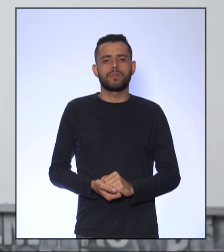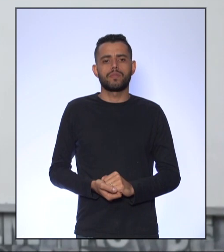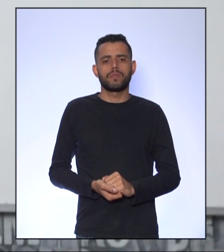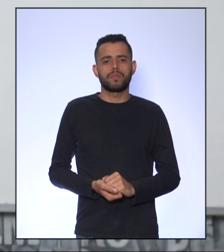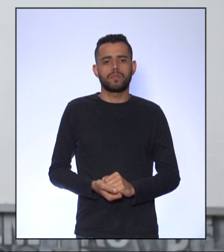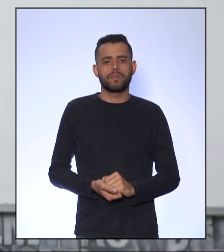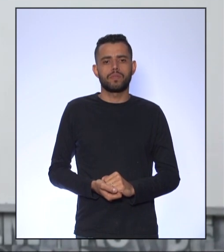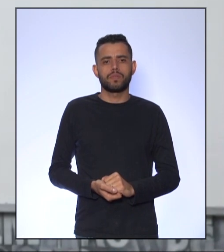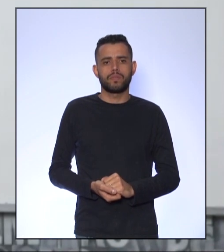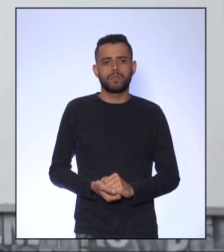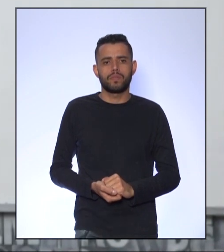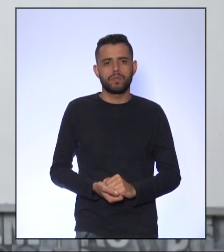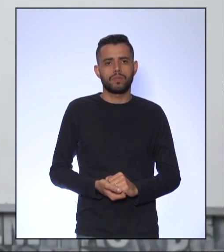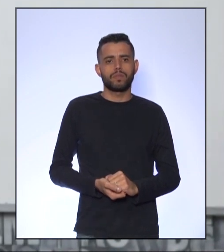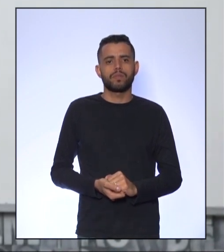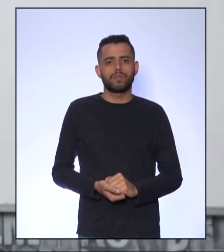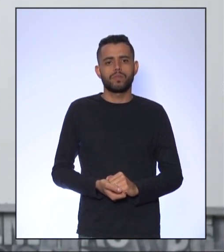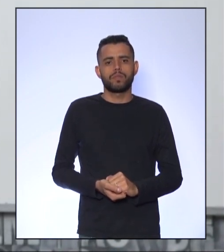O